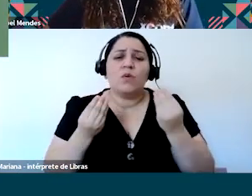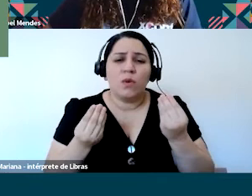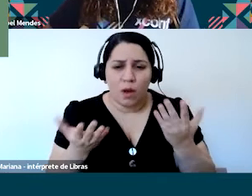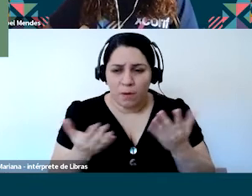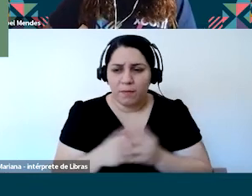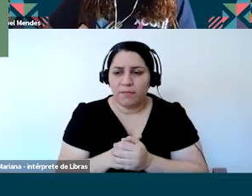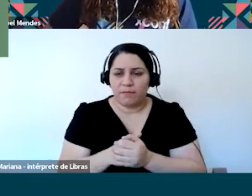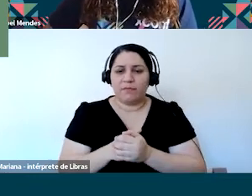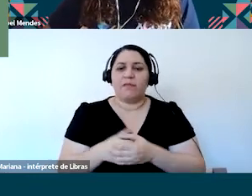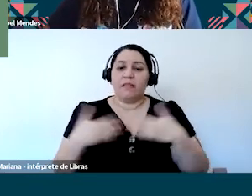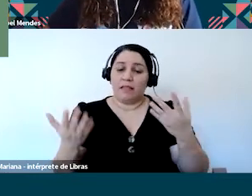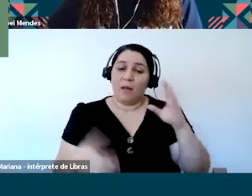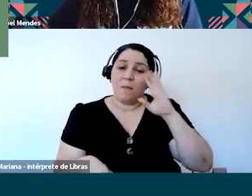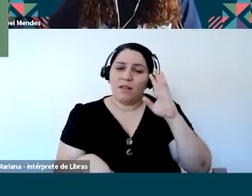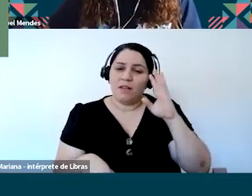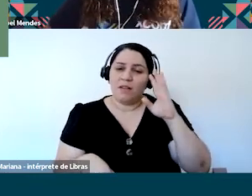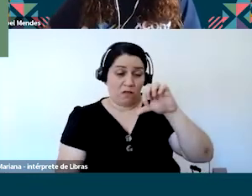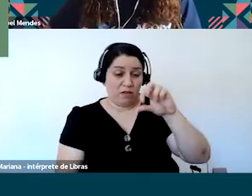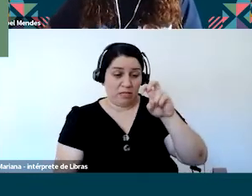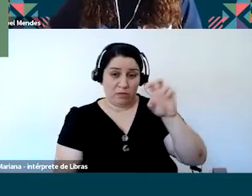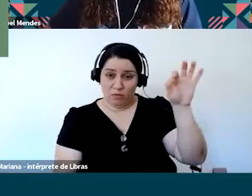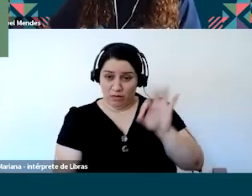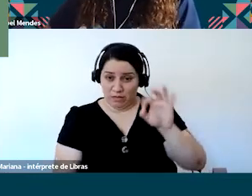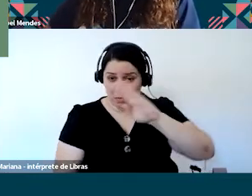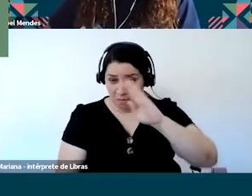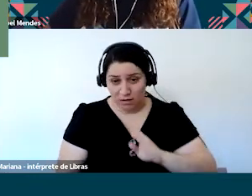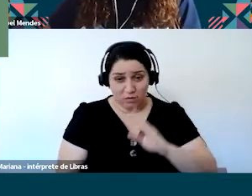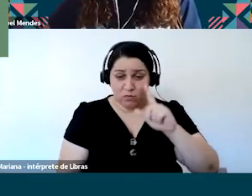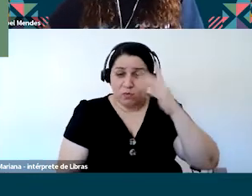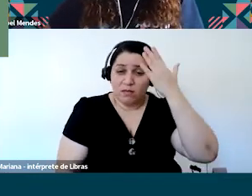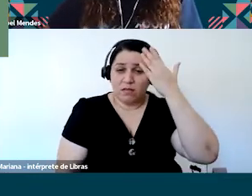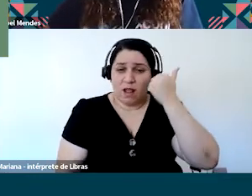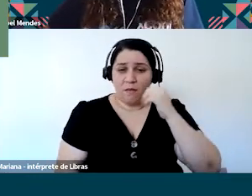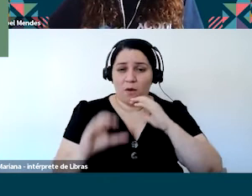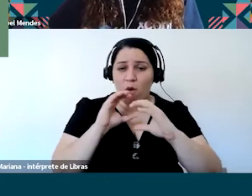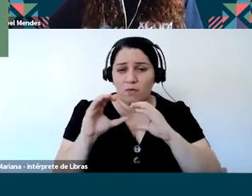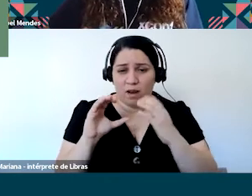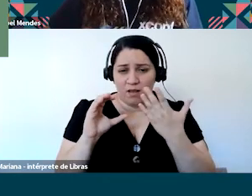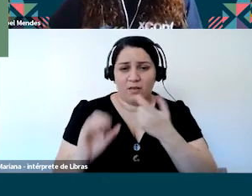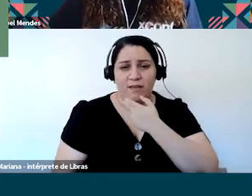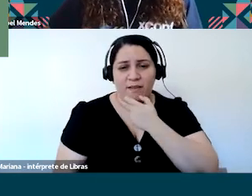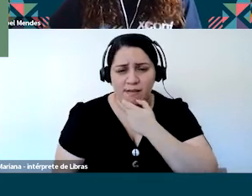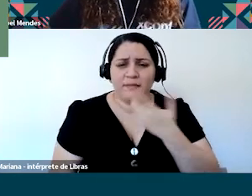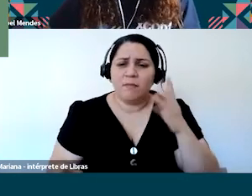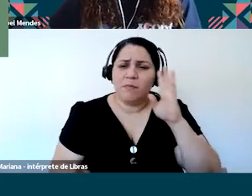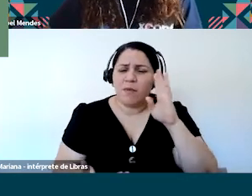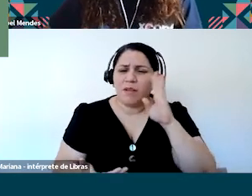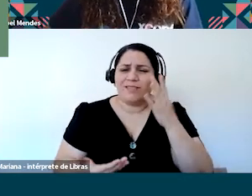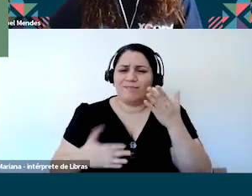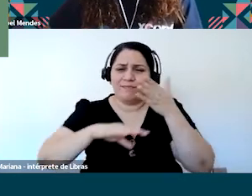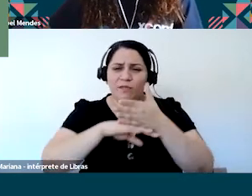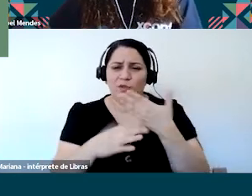temos 95% da população brasileira não entende o inglês. Como é que ela vai, por exemplo,